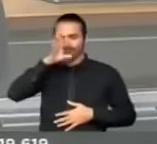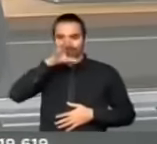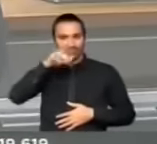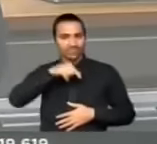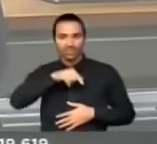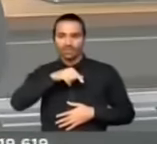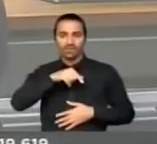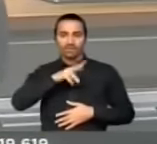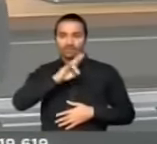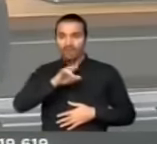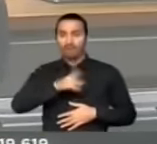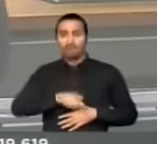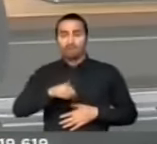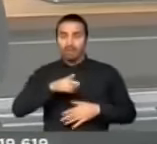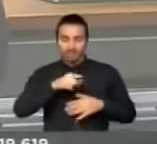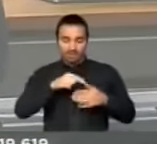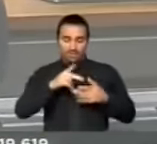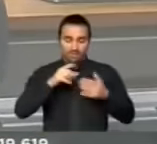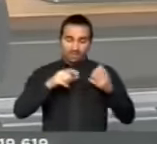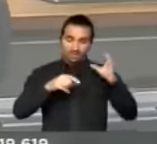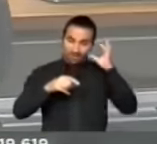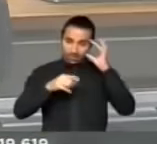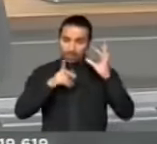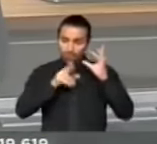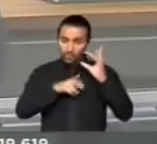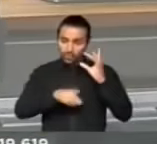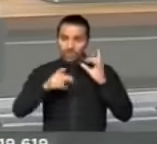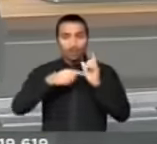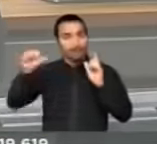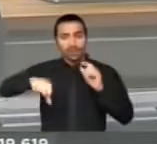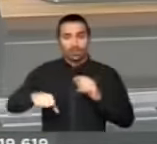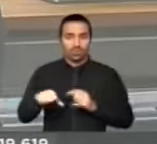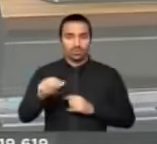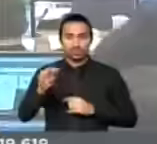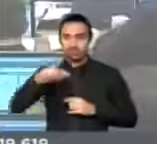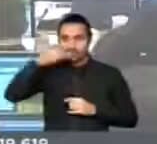piorada com Com a